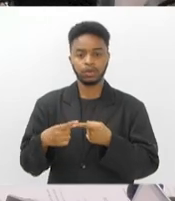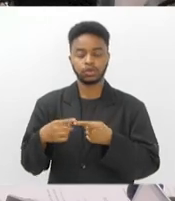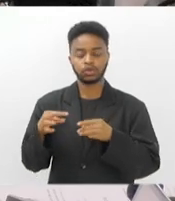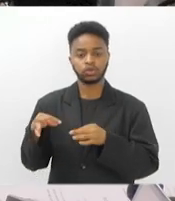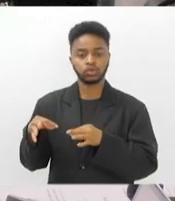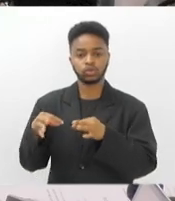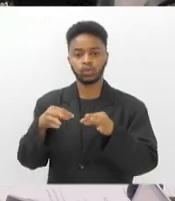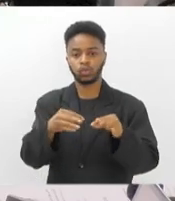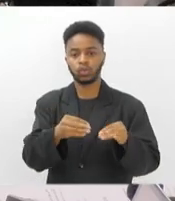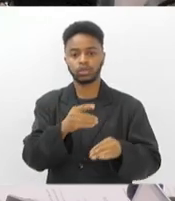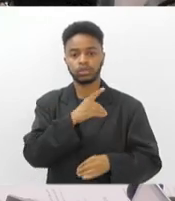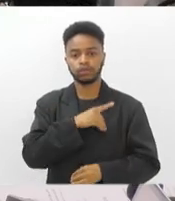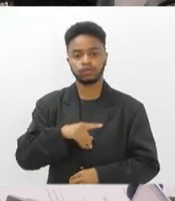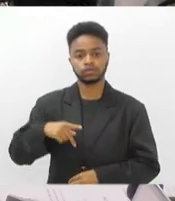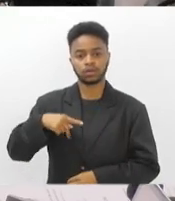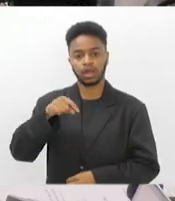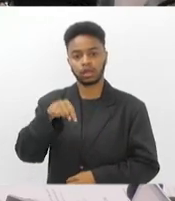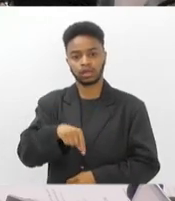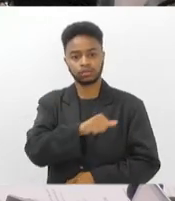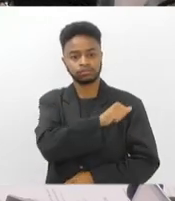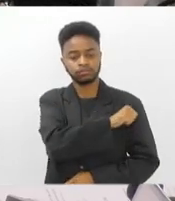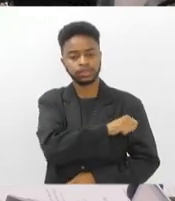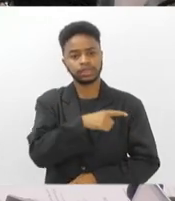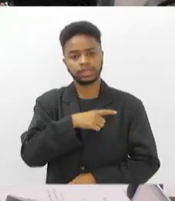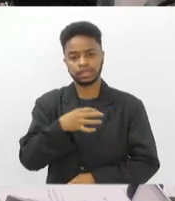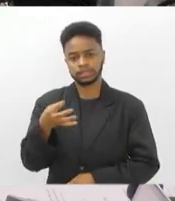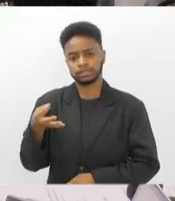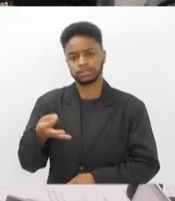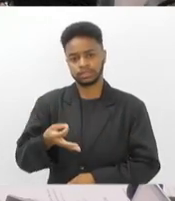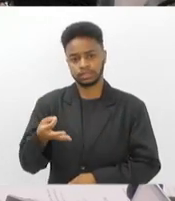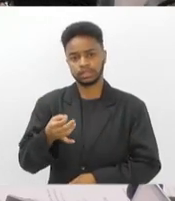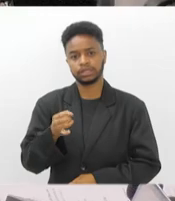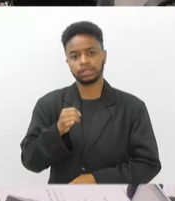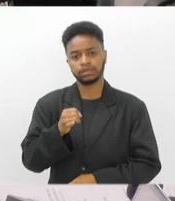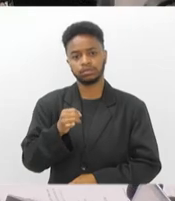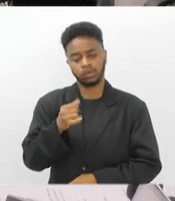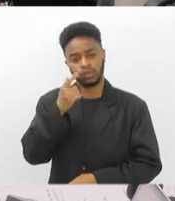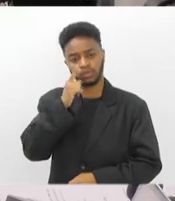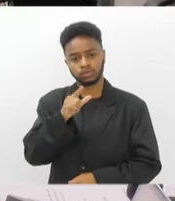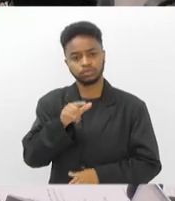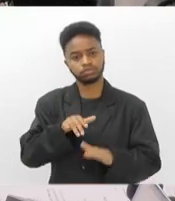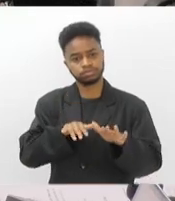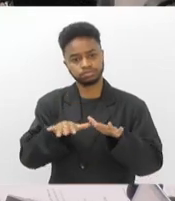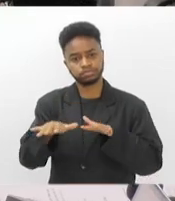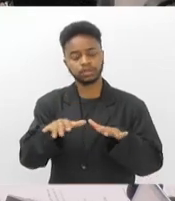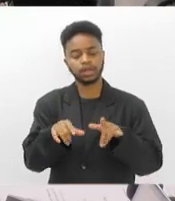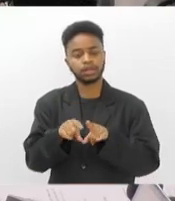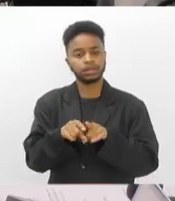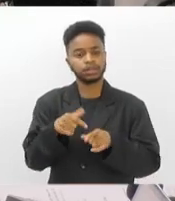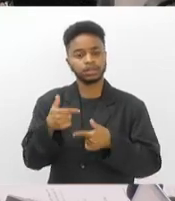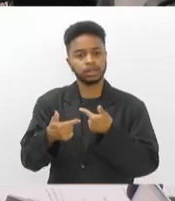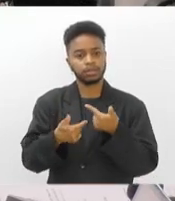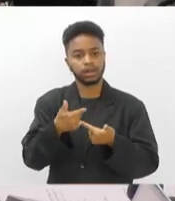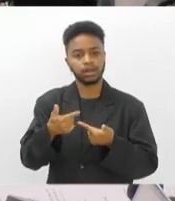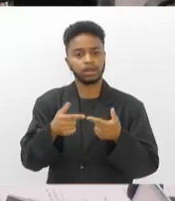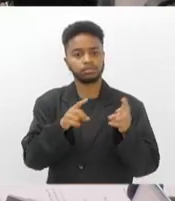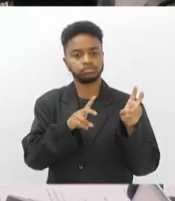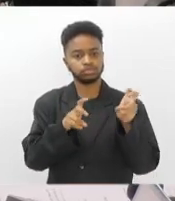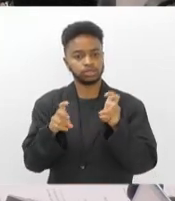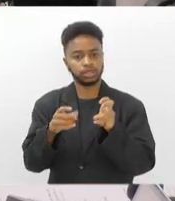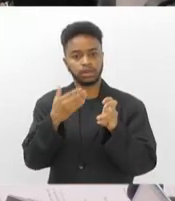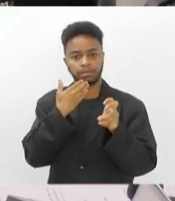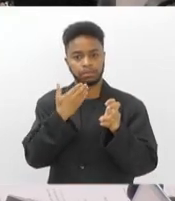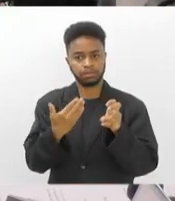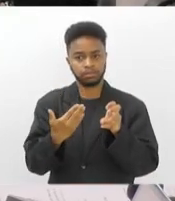todas as defensorias do estado com certeza se mobilizaram e trabalharam em cima das solicitações